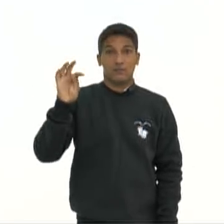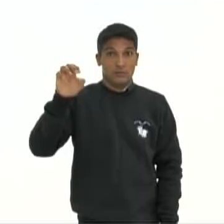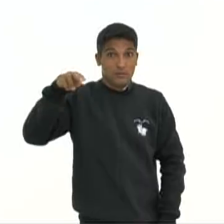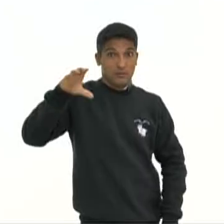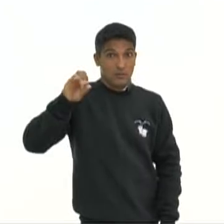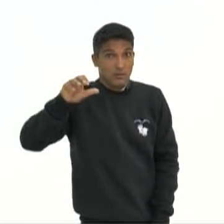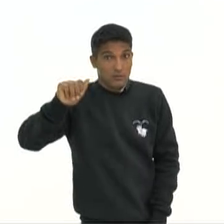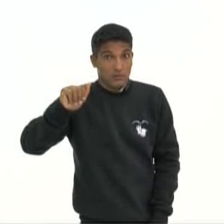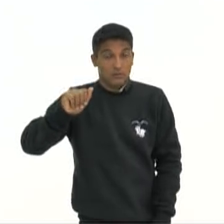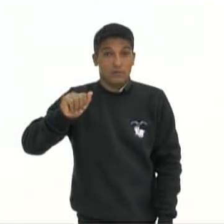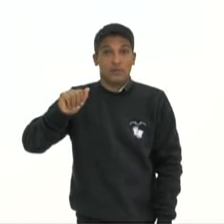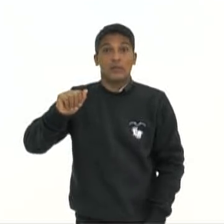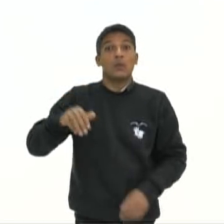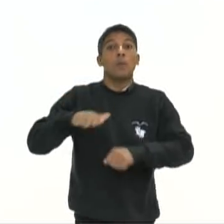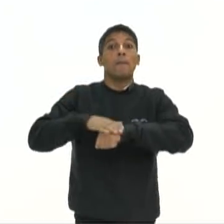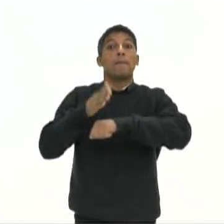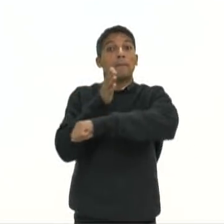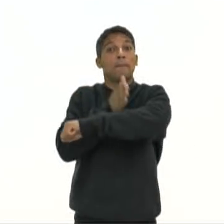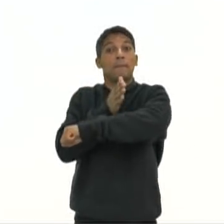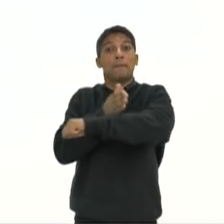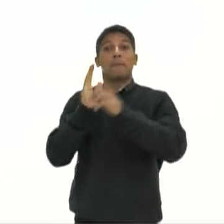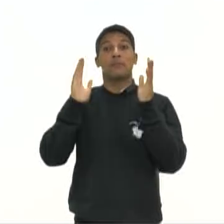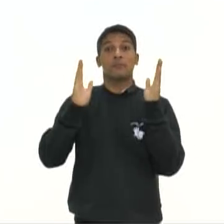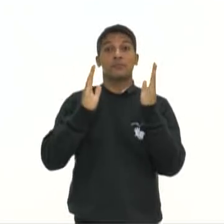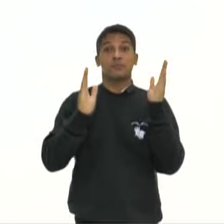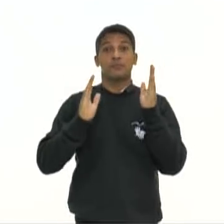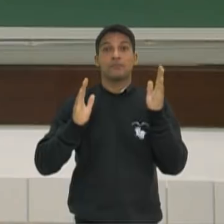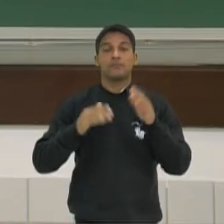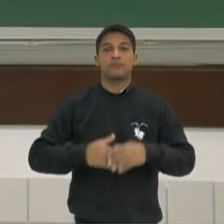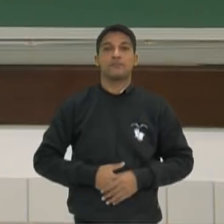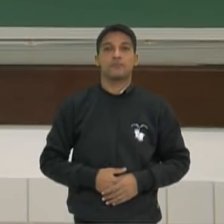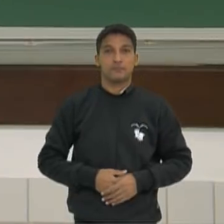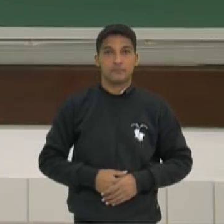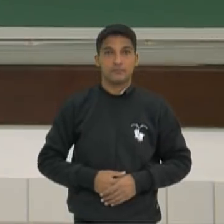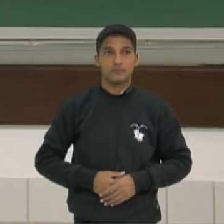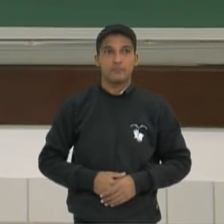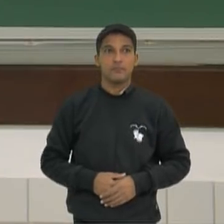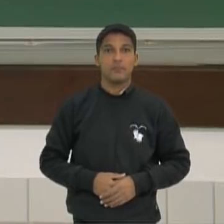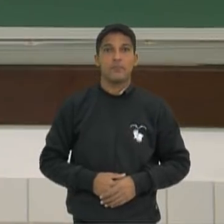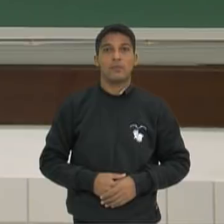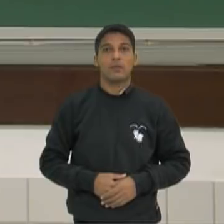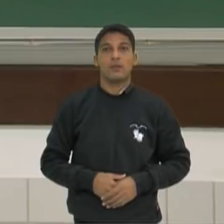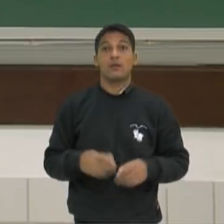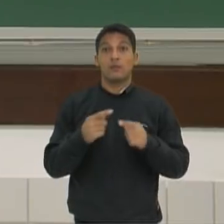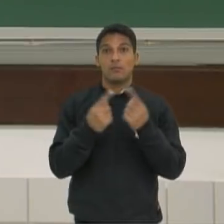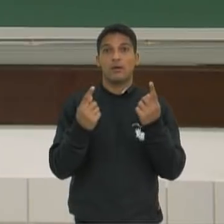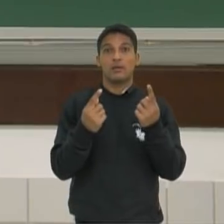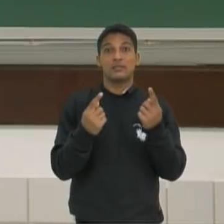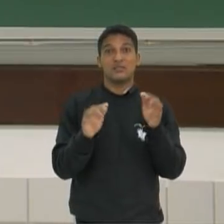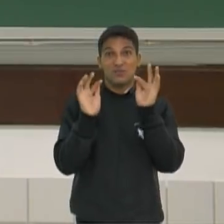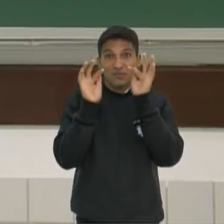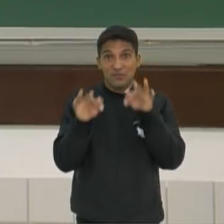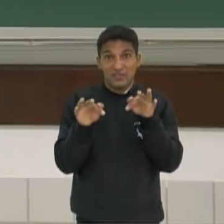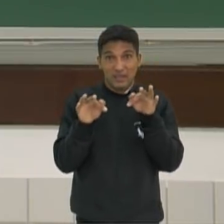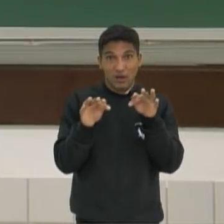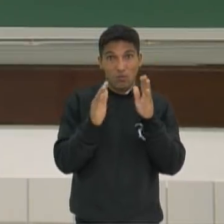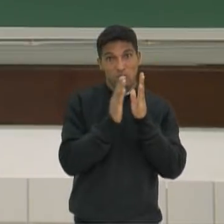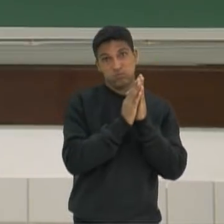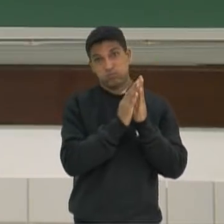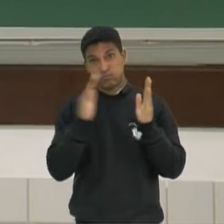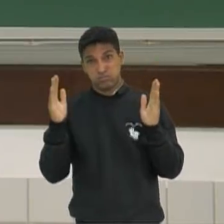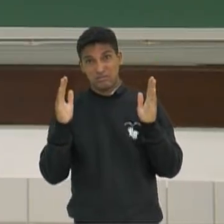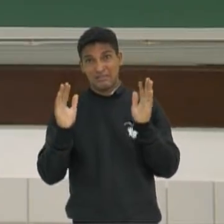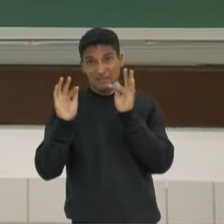surgir um gênero artístico literário que vai acabar representando essa ideia da morte de uma